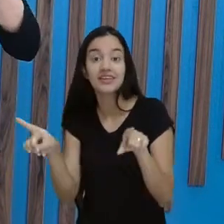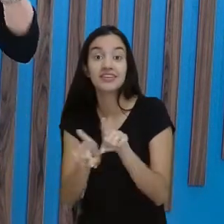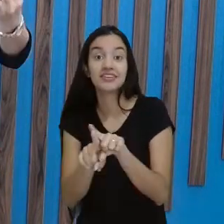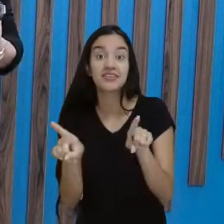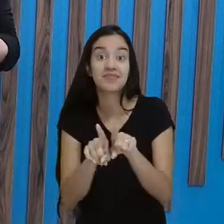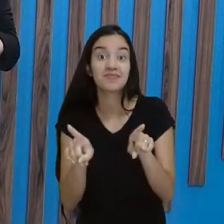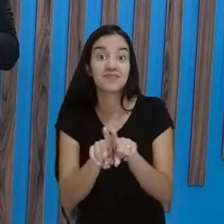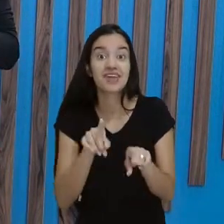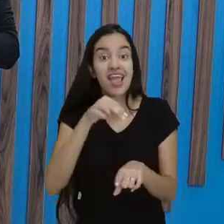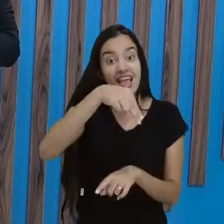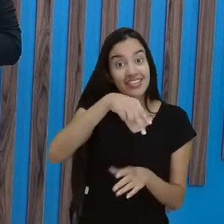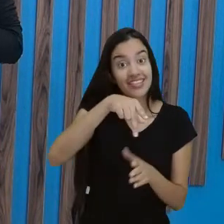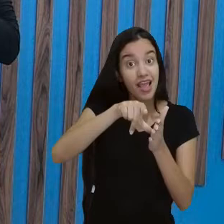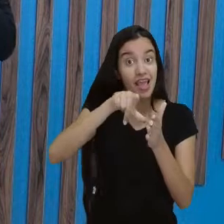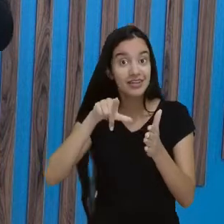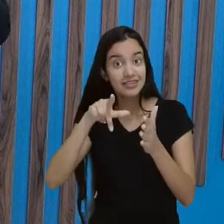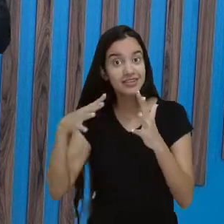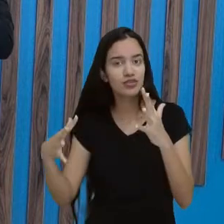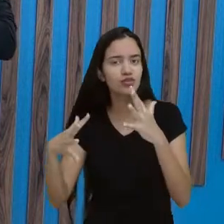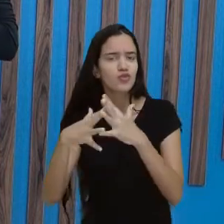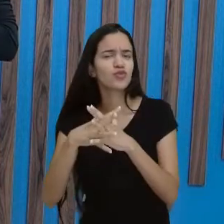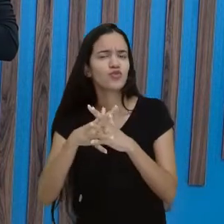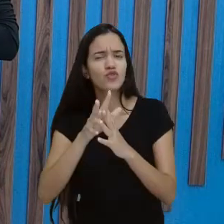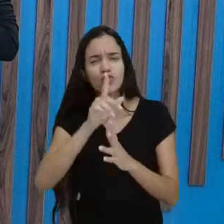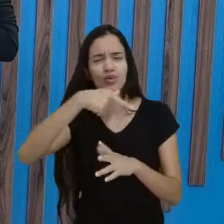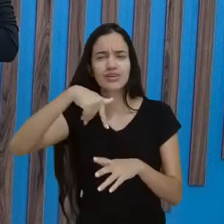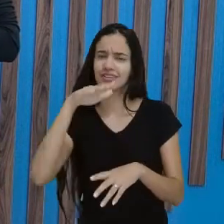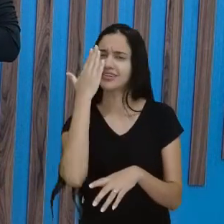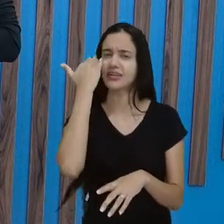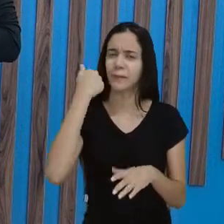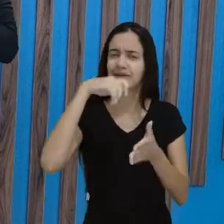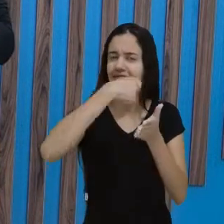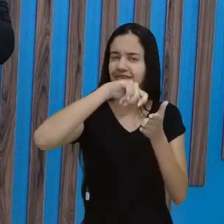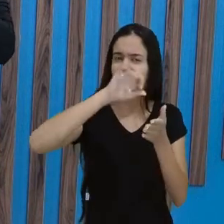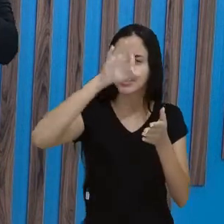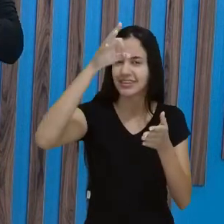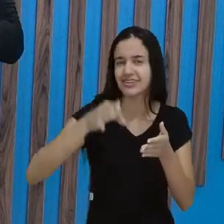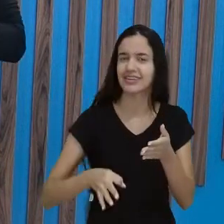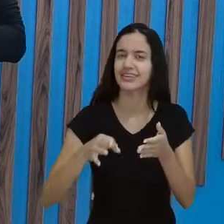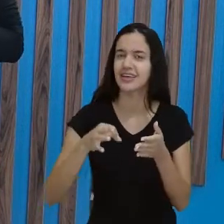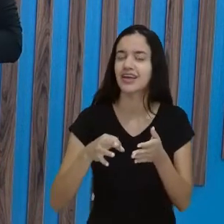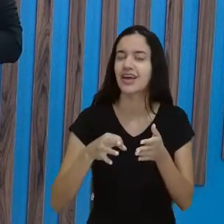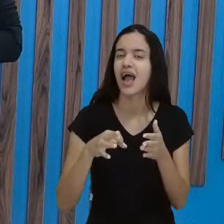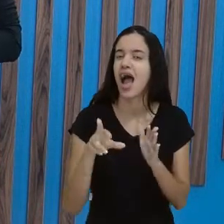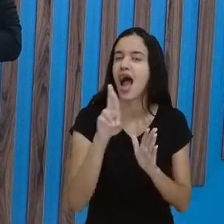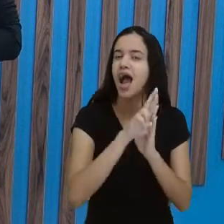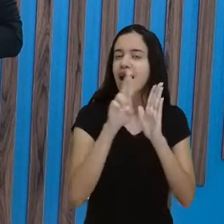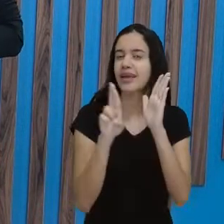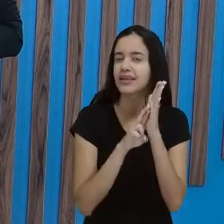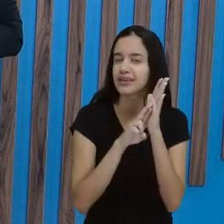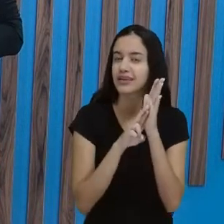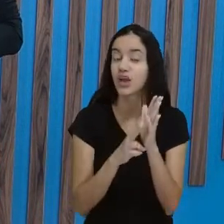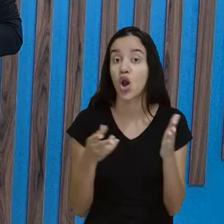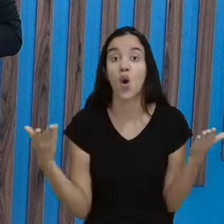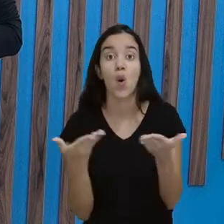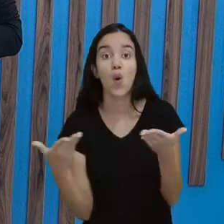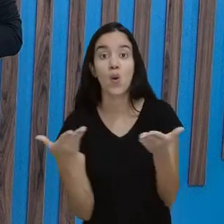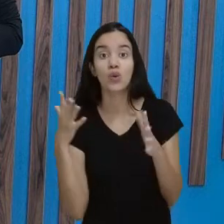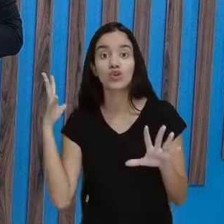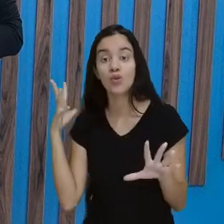das outras consoantes. Será que você sabe escrever certinho, hein? Essa regrinha de ortografia? Hoje é